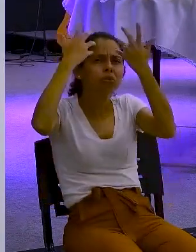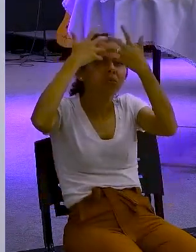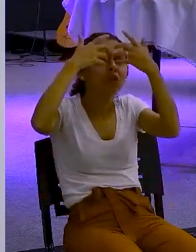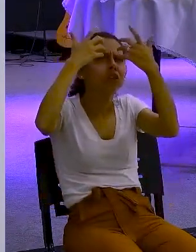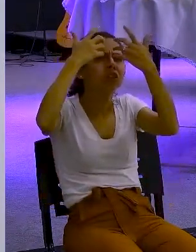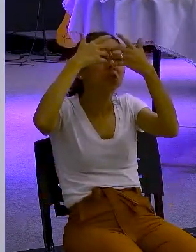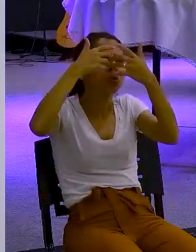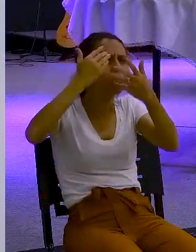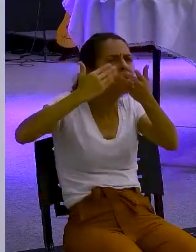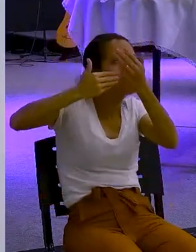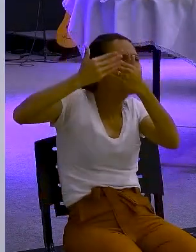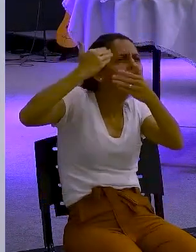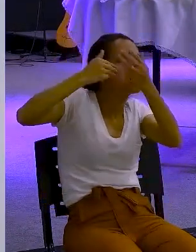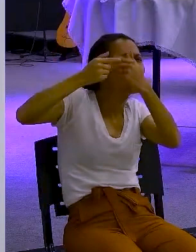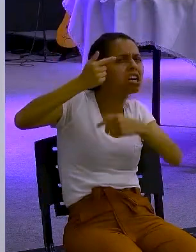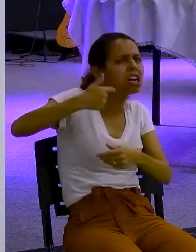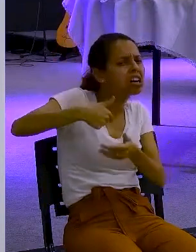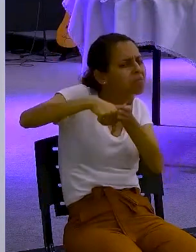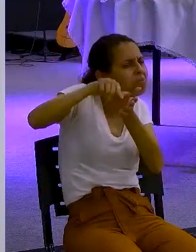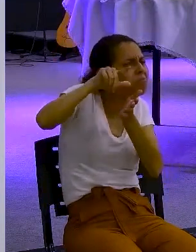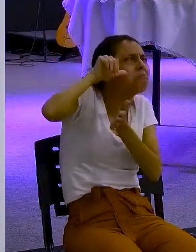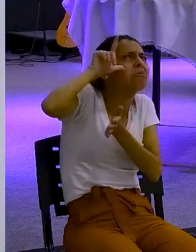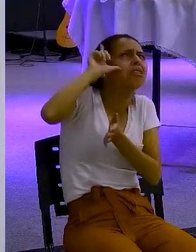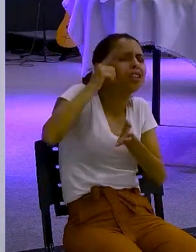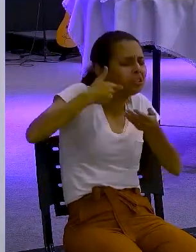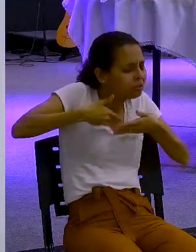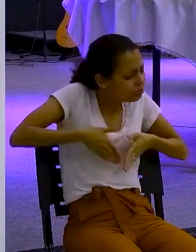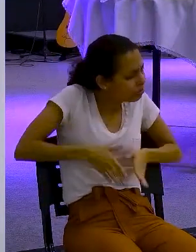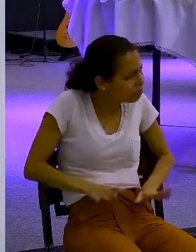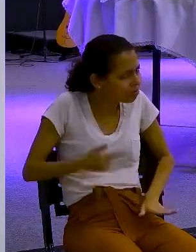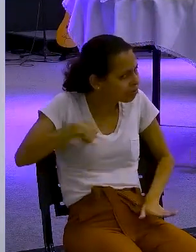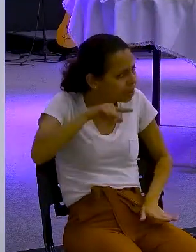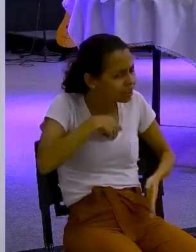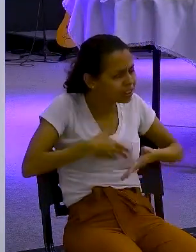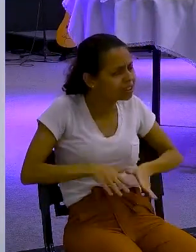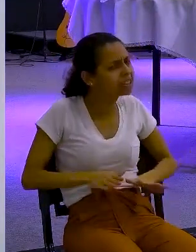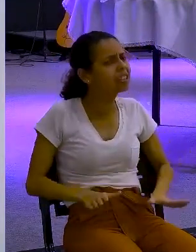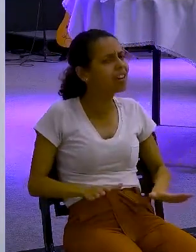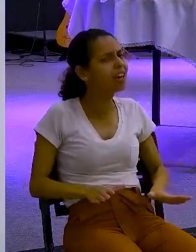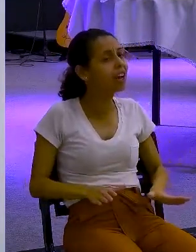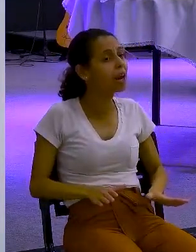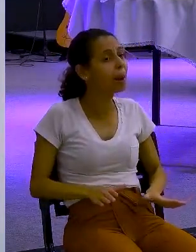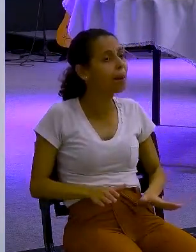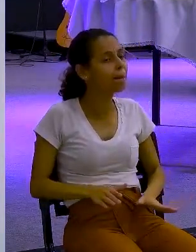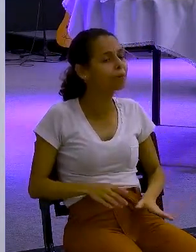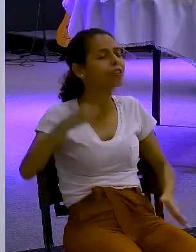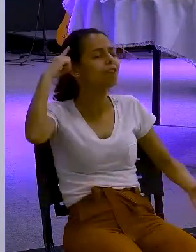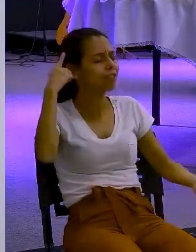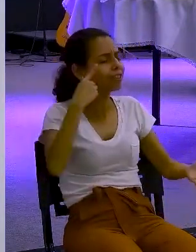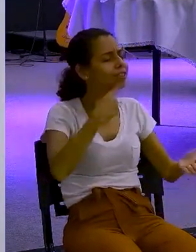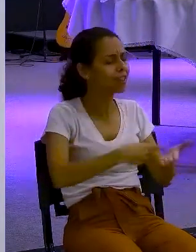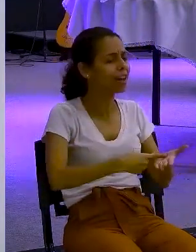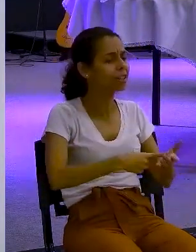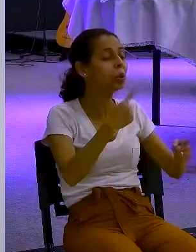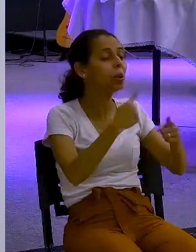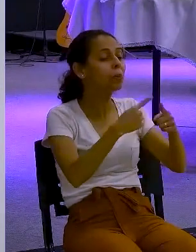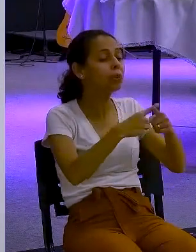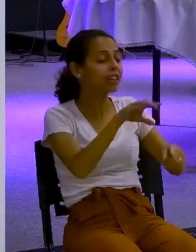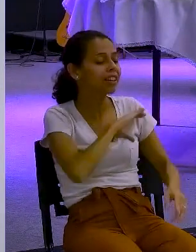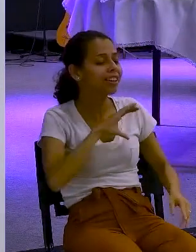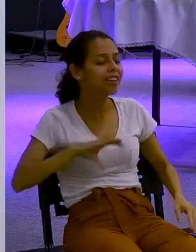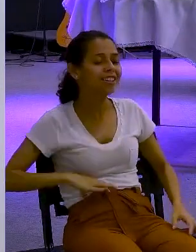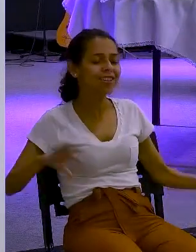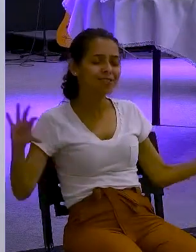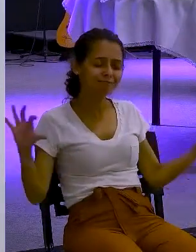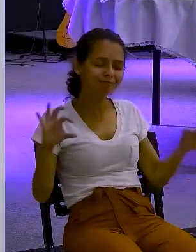nós lá antes da fundação do mundo, agora é uma realidade, porque Cristo está presente em nossas vidas. O milagre da